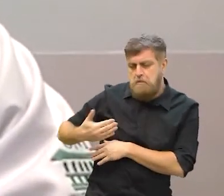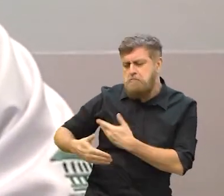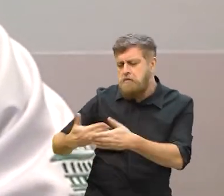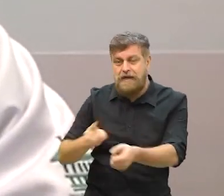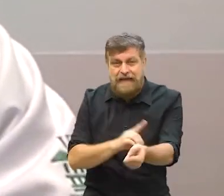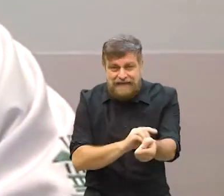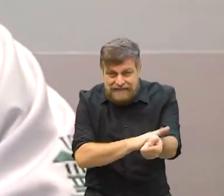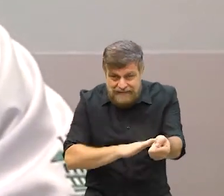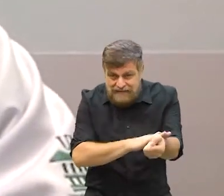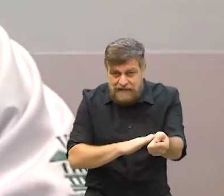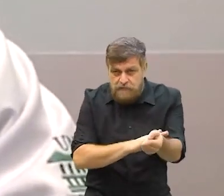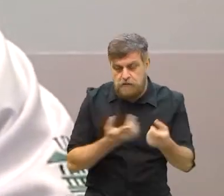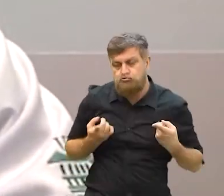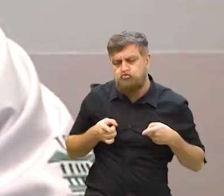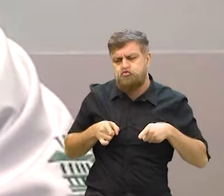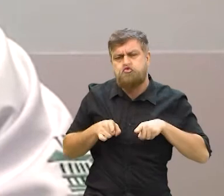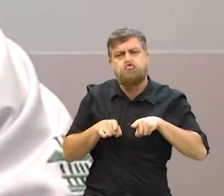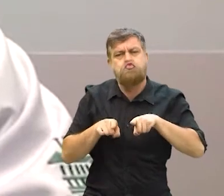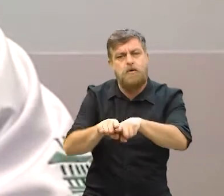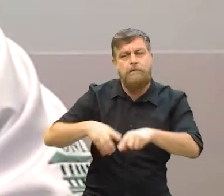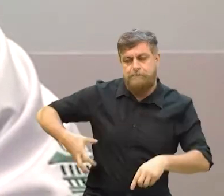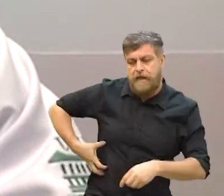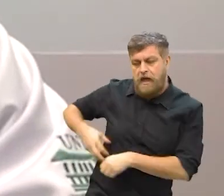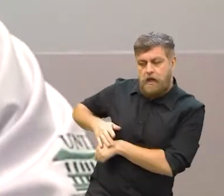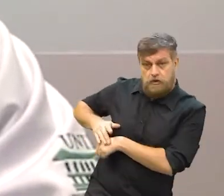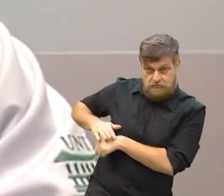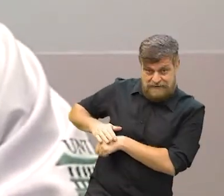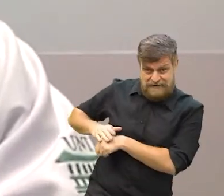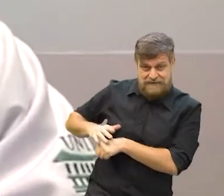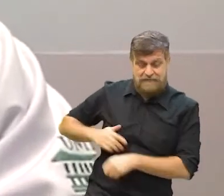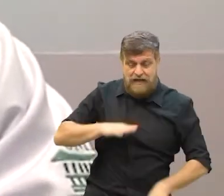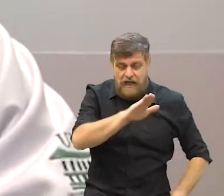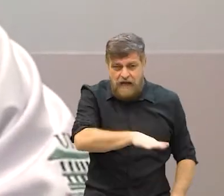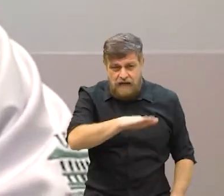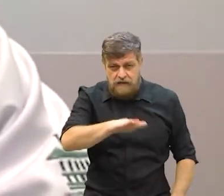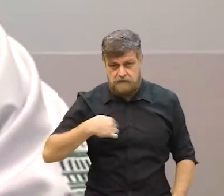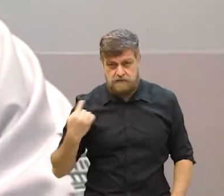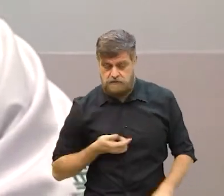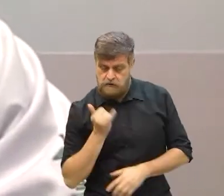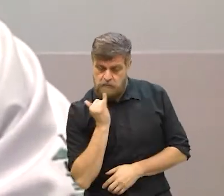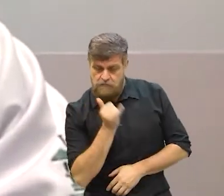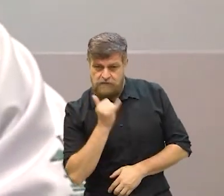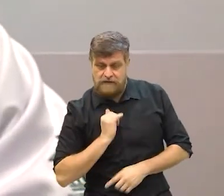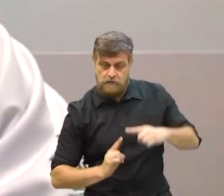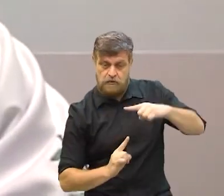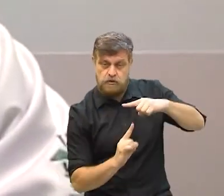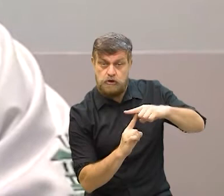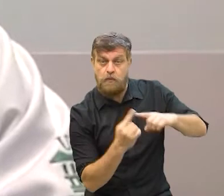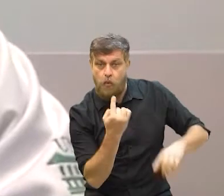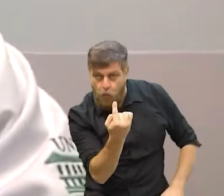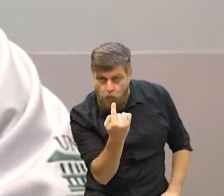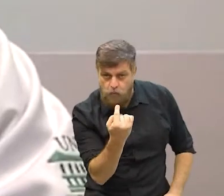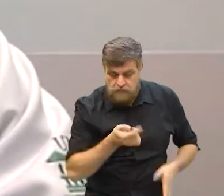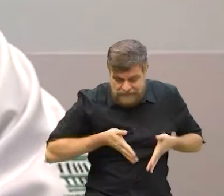a pessoa tem diabetes, maior a propensão dela ter insuficiência renal. Só que as crianças, né, aí nós já estamos falando do diabetes tipo 1,